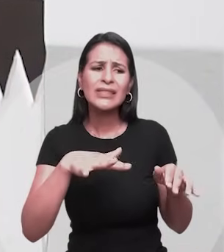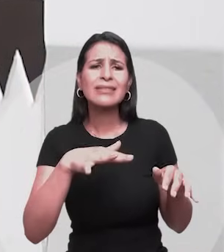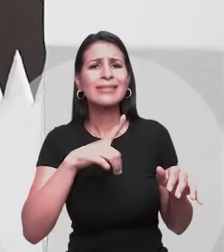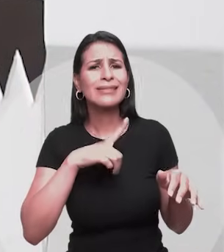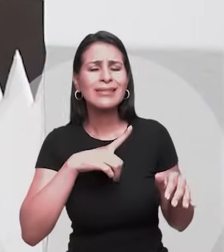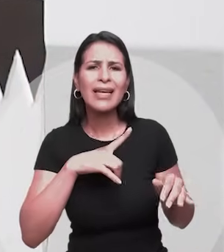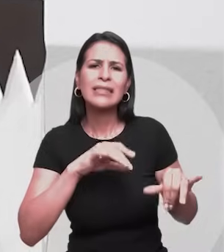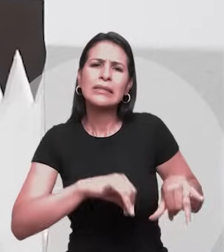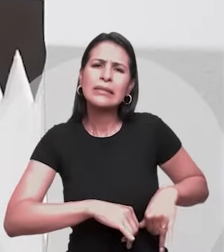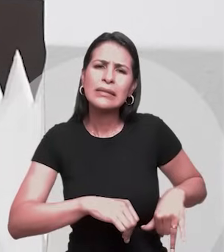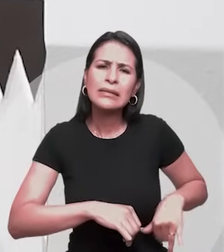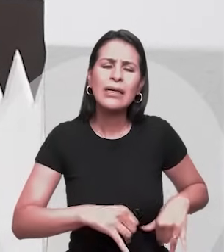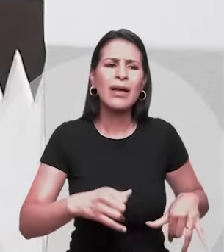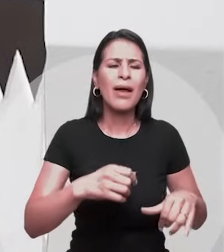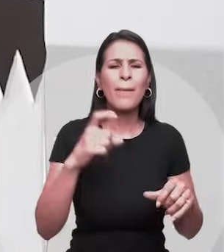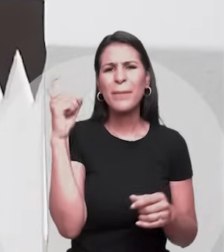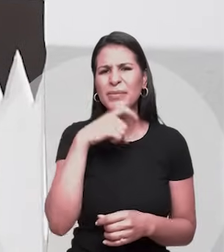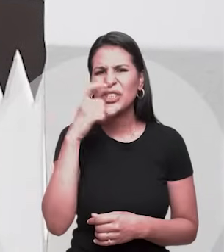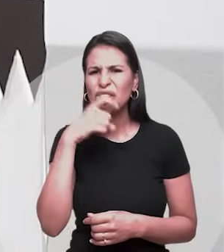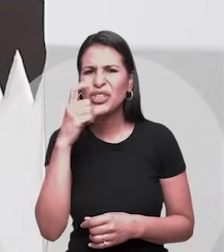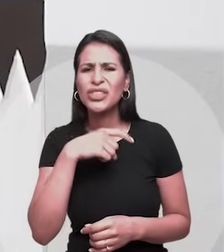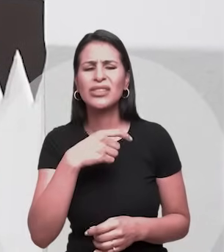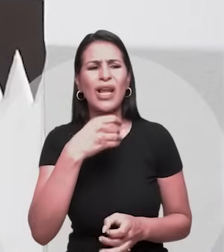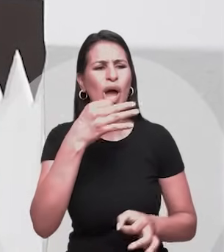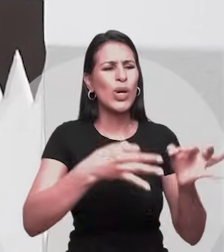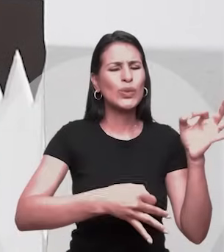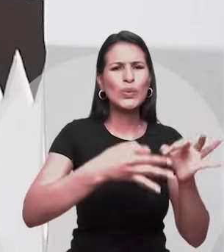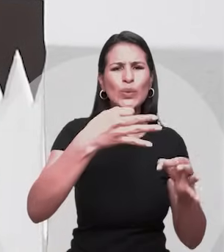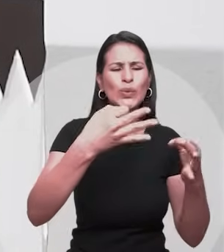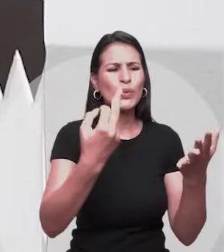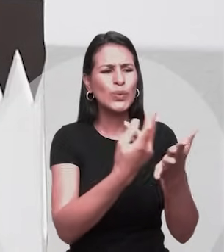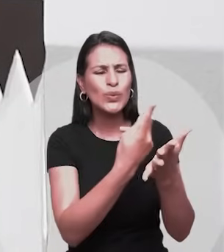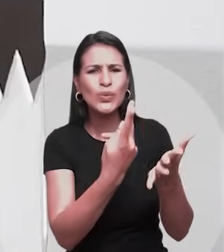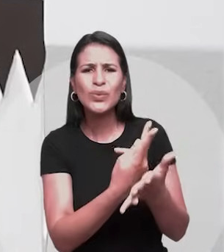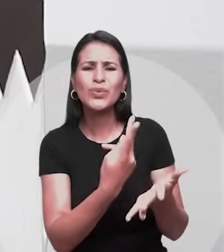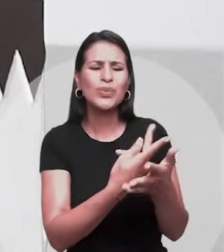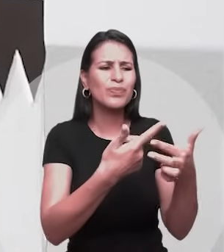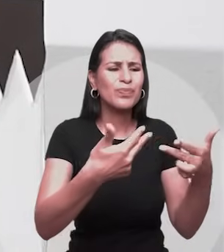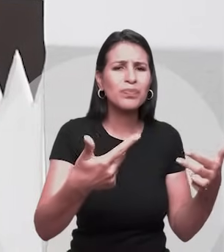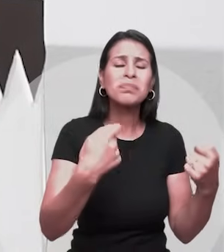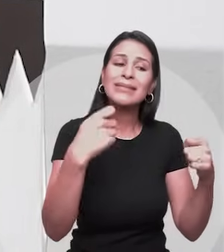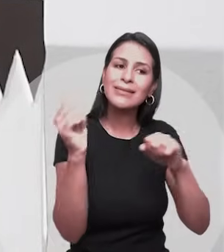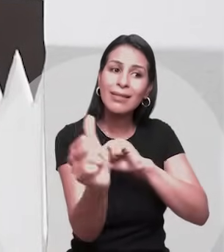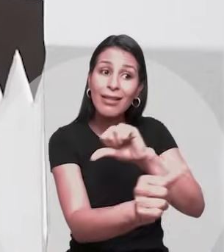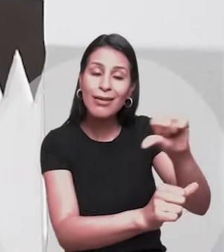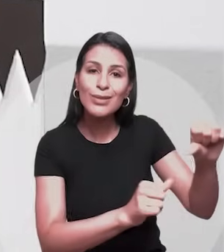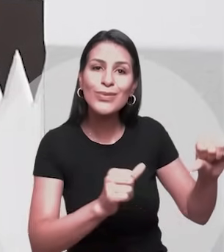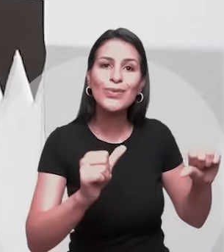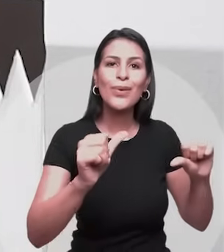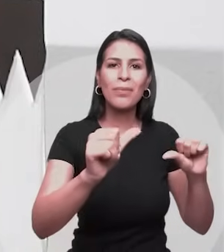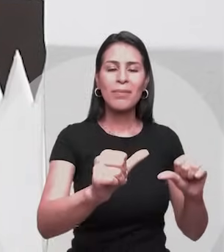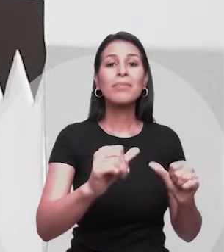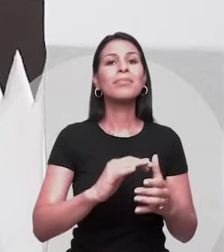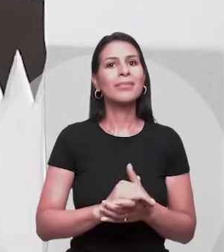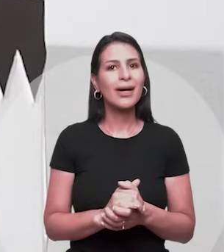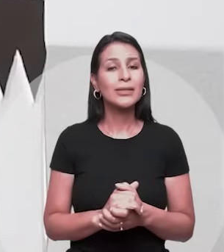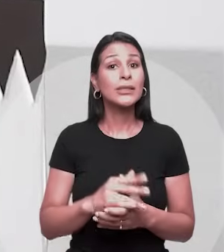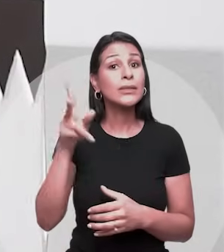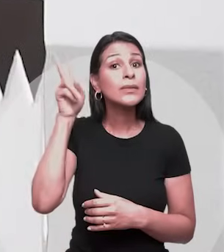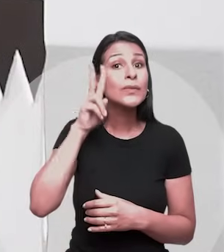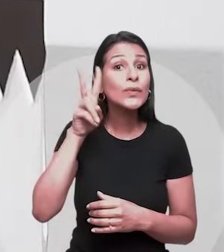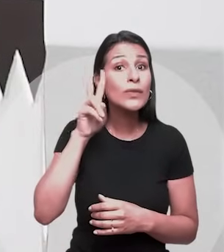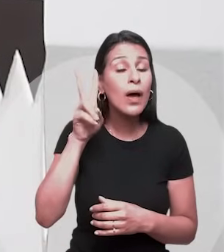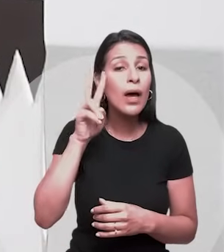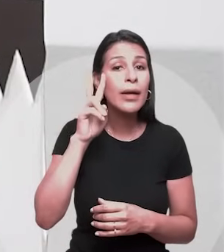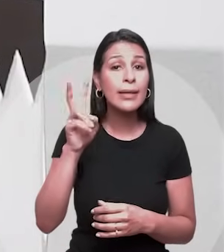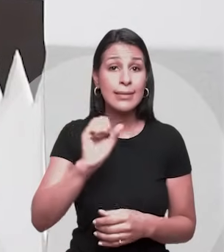por mentiras, por injustiças, possa ser transformada. A história de Samuel, que faz parte